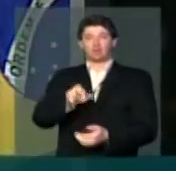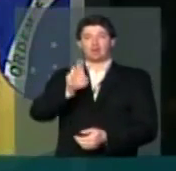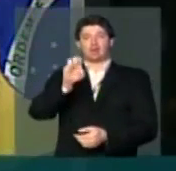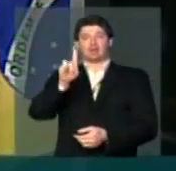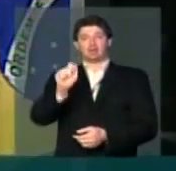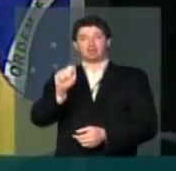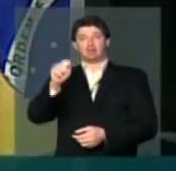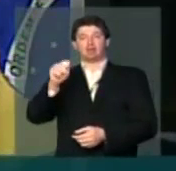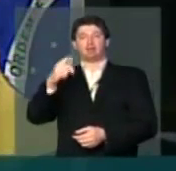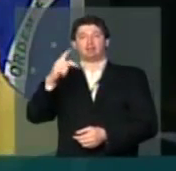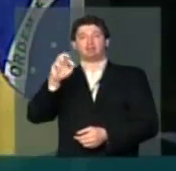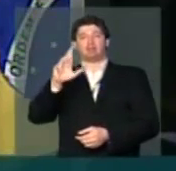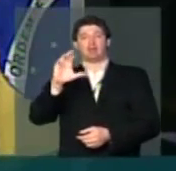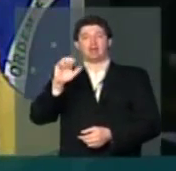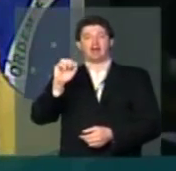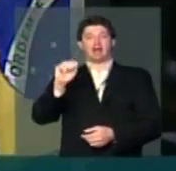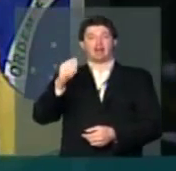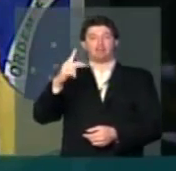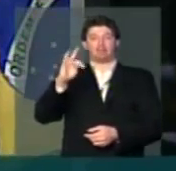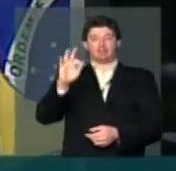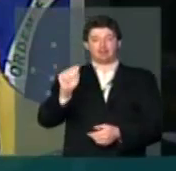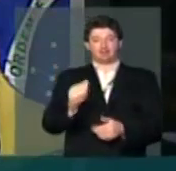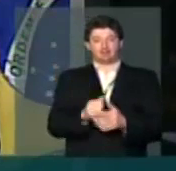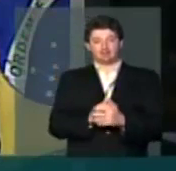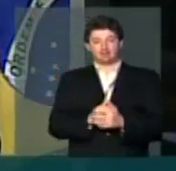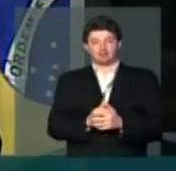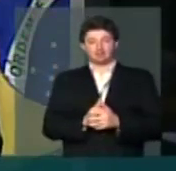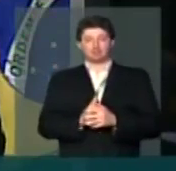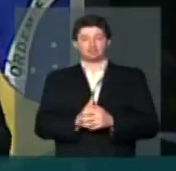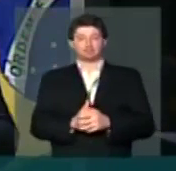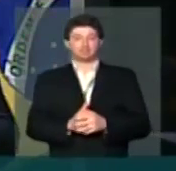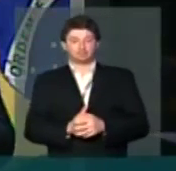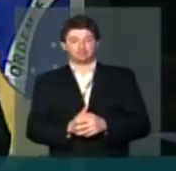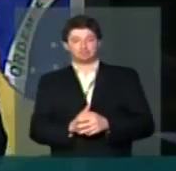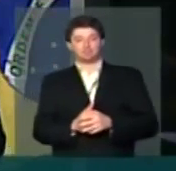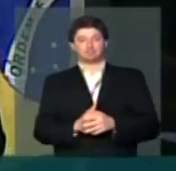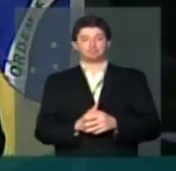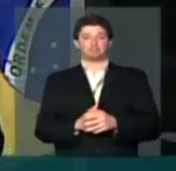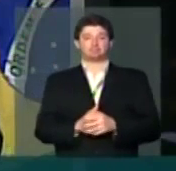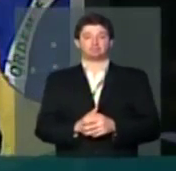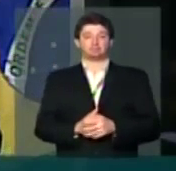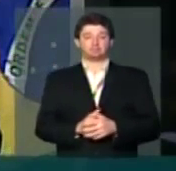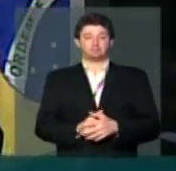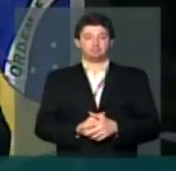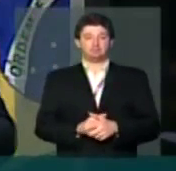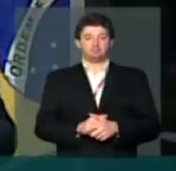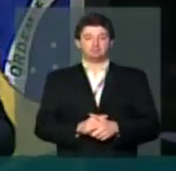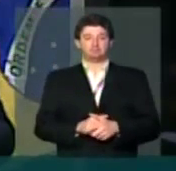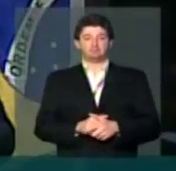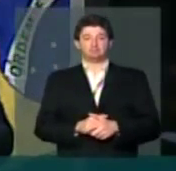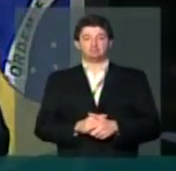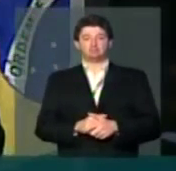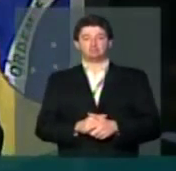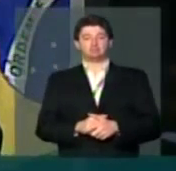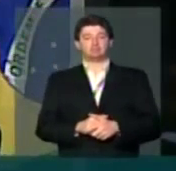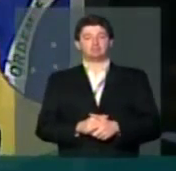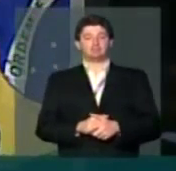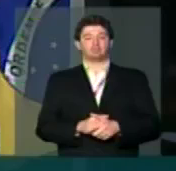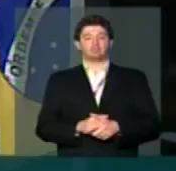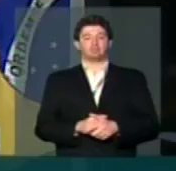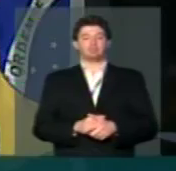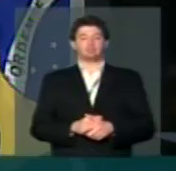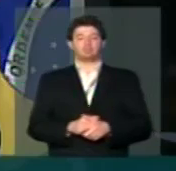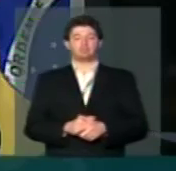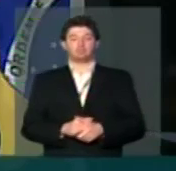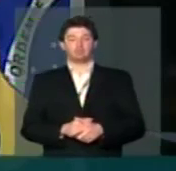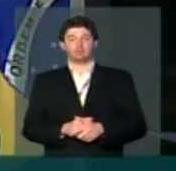capita. Os empregos que geramos têm média salarial que não ultrapassa 2 salários mínimos, quando não 1,5, pois